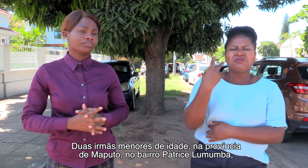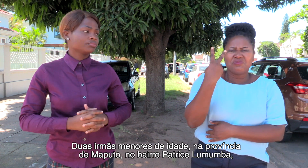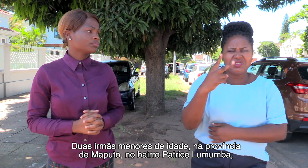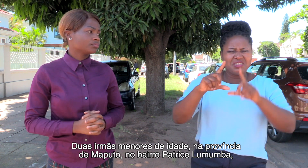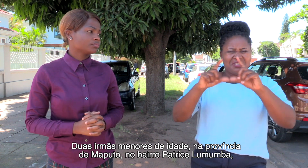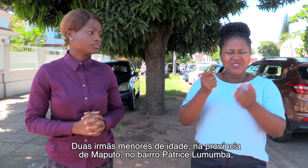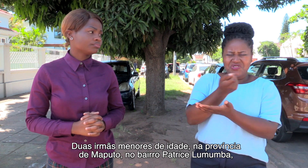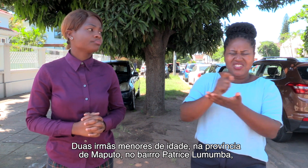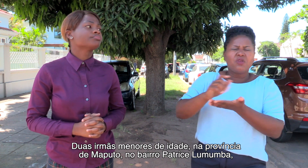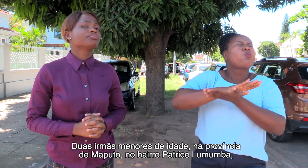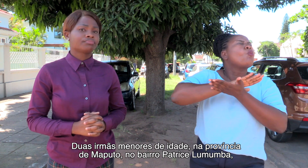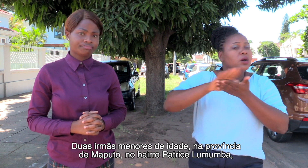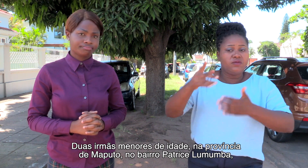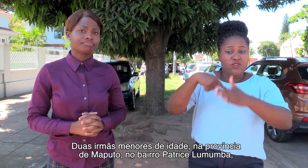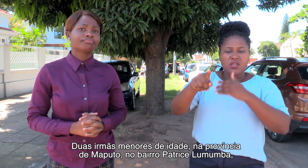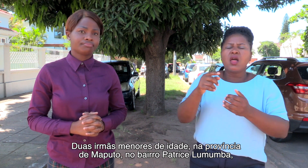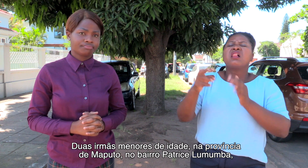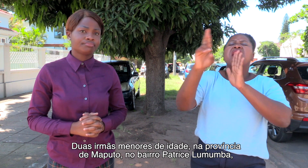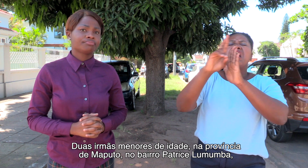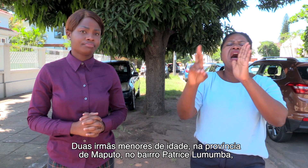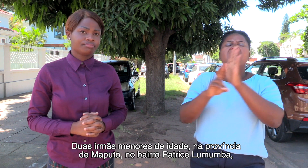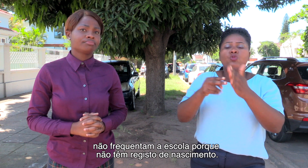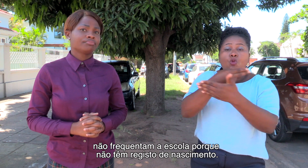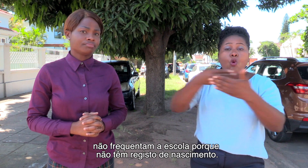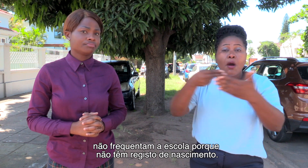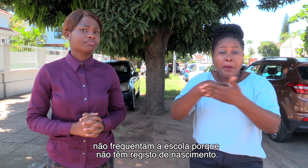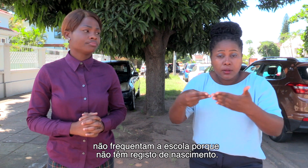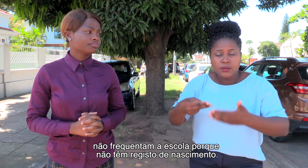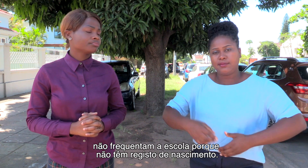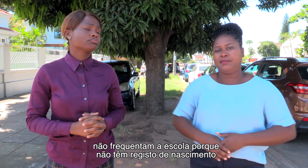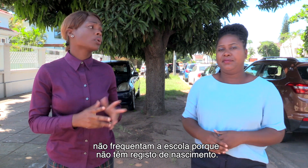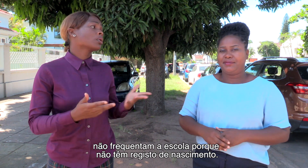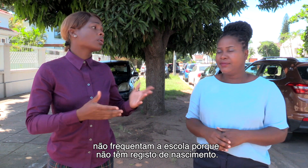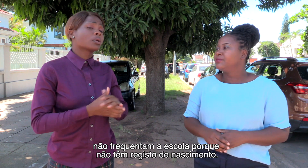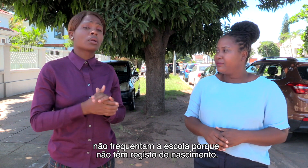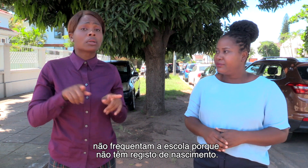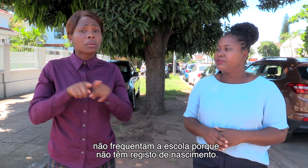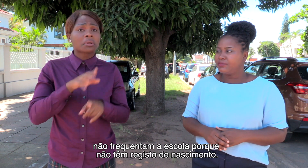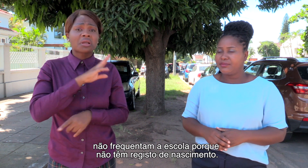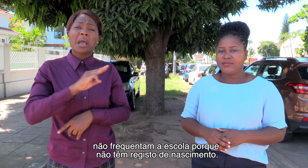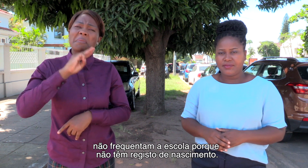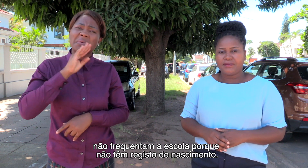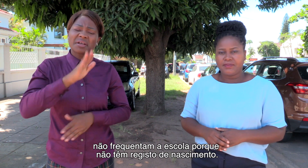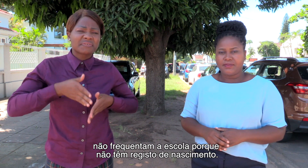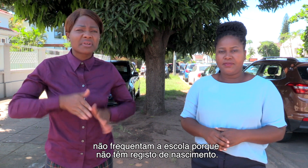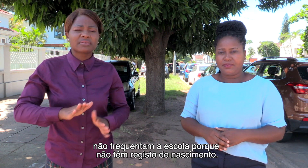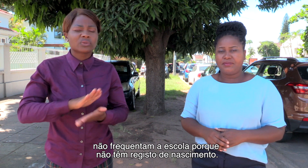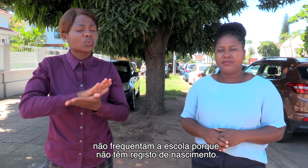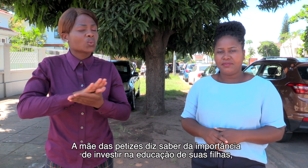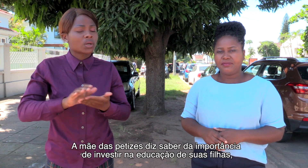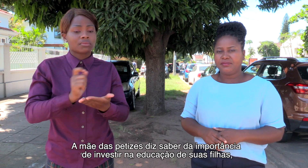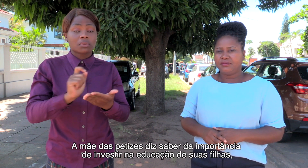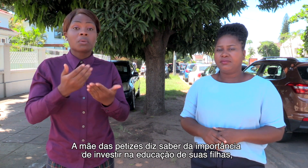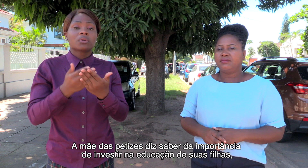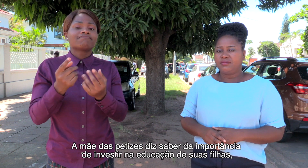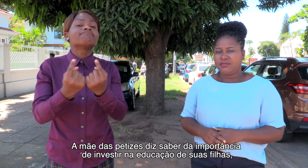idade na província de Maputo, no bairro Patrícia Lumumba, não frequentam a escola porque não têm registro de nascimento.